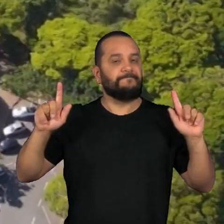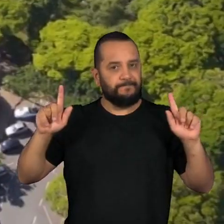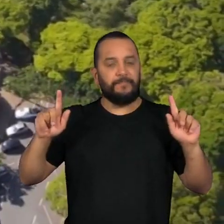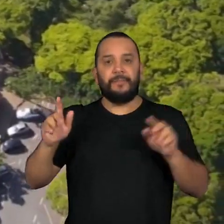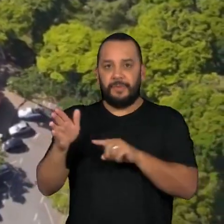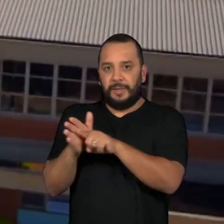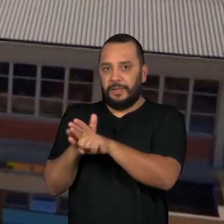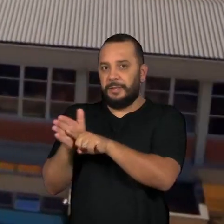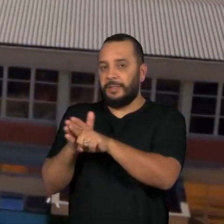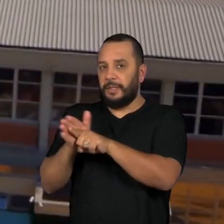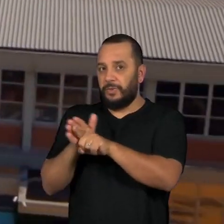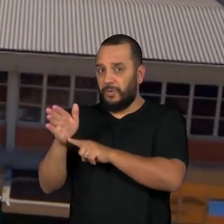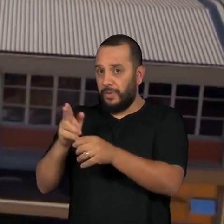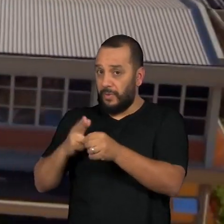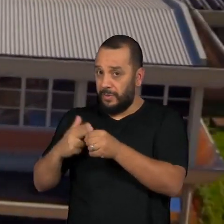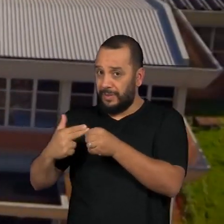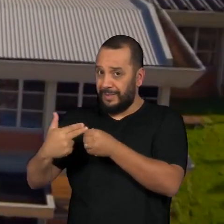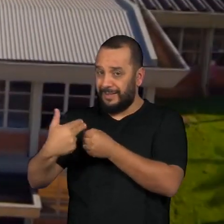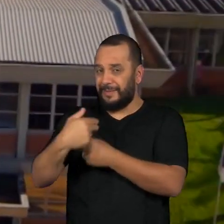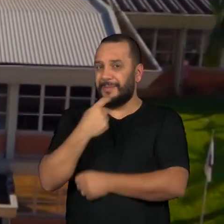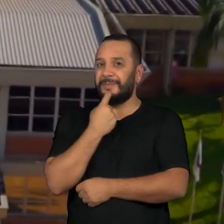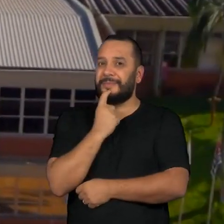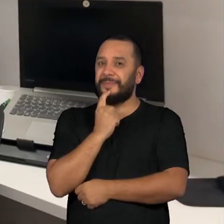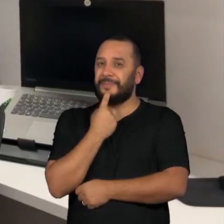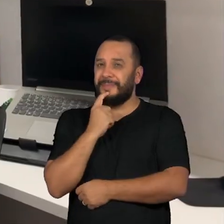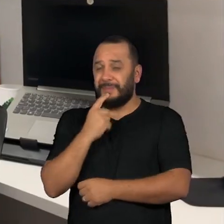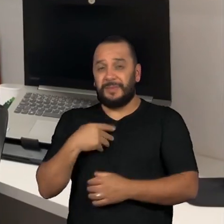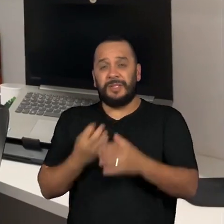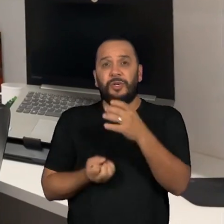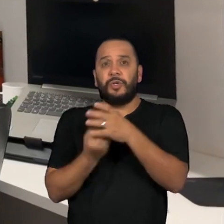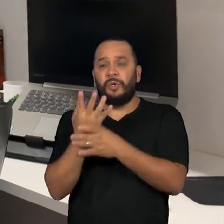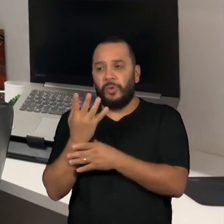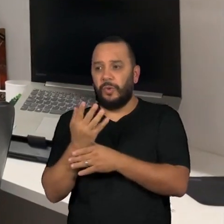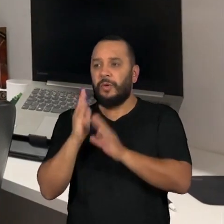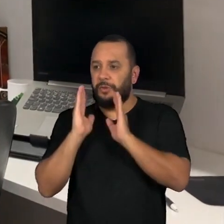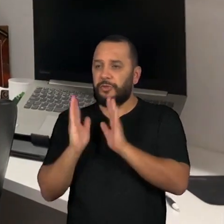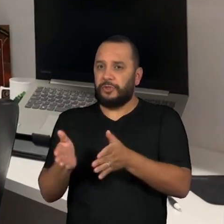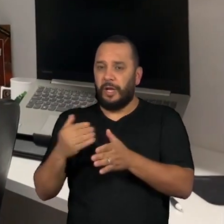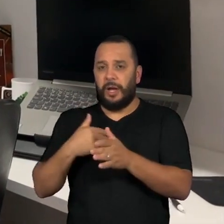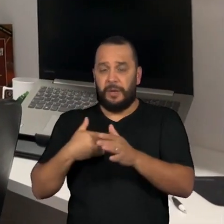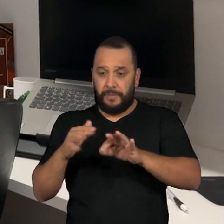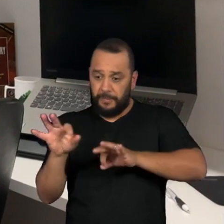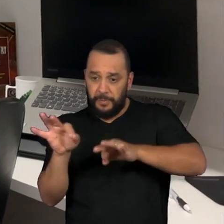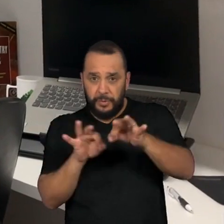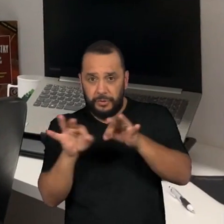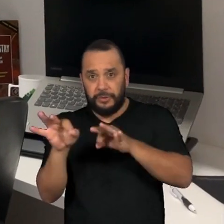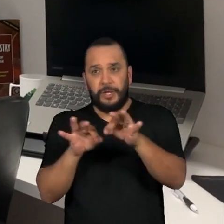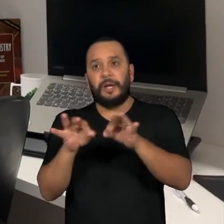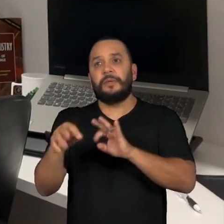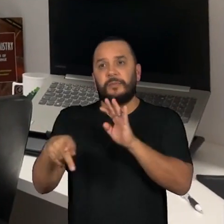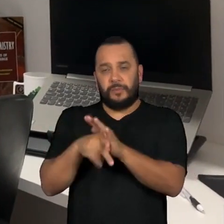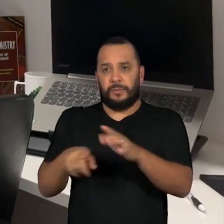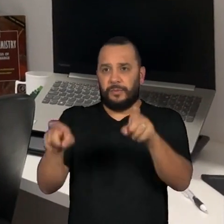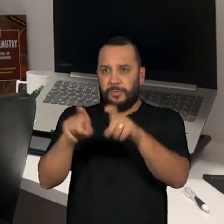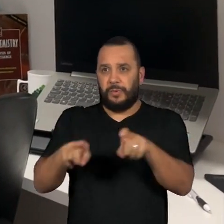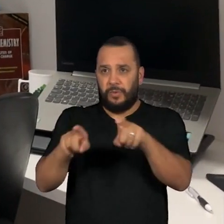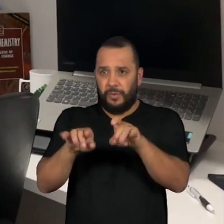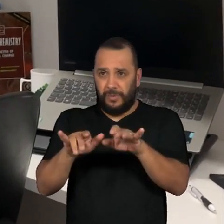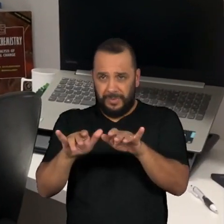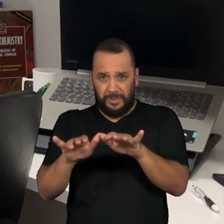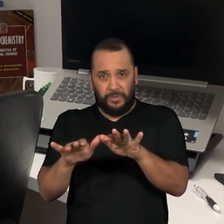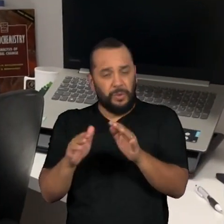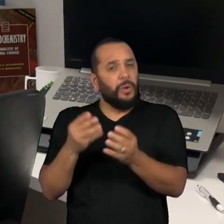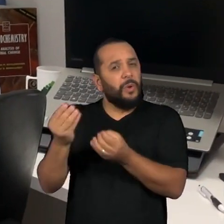Pesquisadores da Unicamp, a Universidade de Campinas, criaram um programa de computador para projetar as transformações da